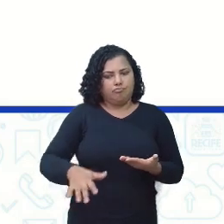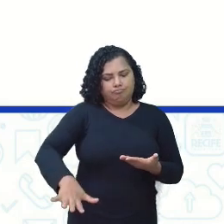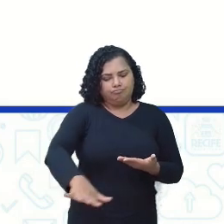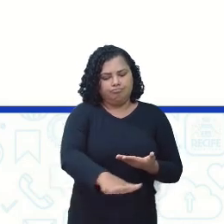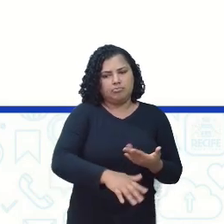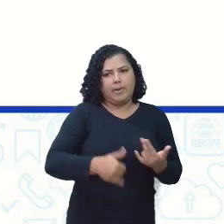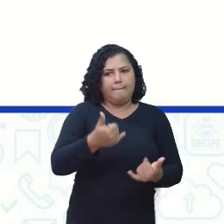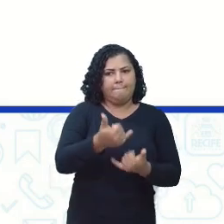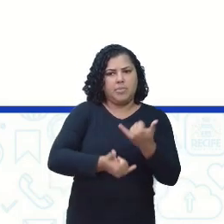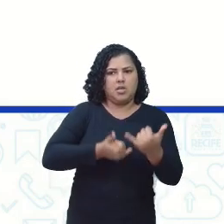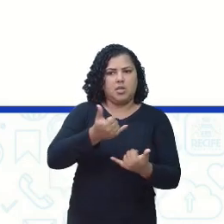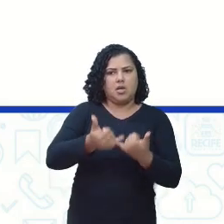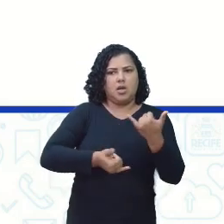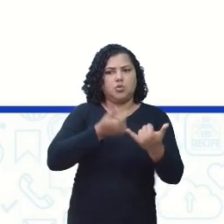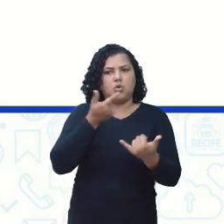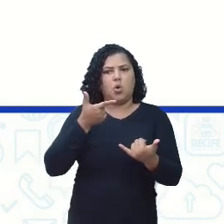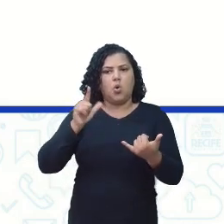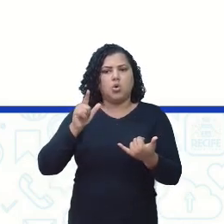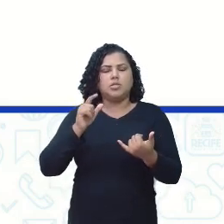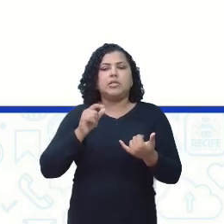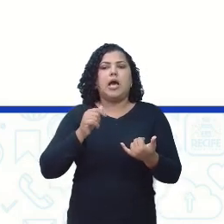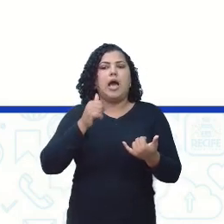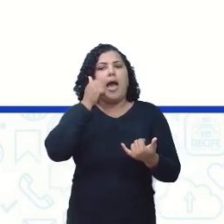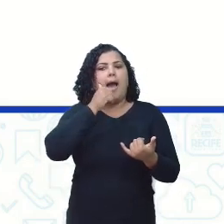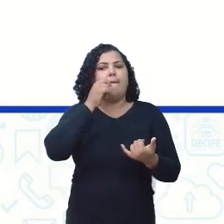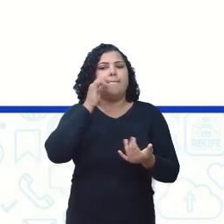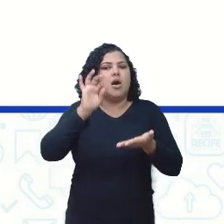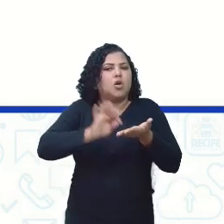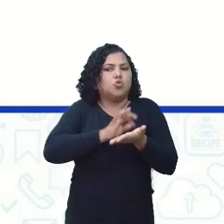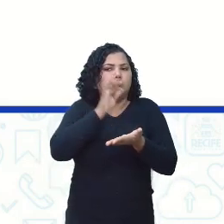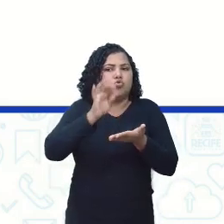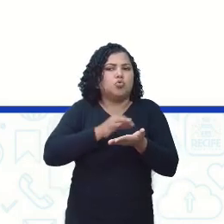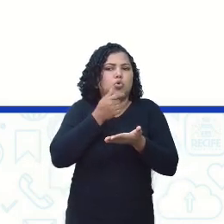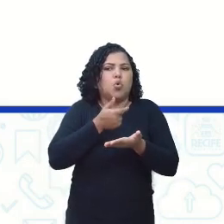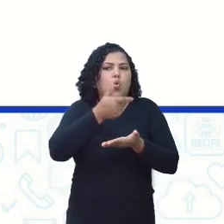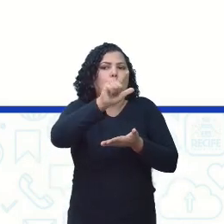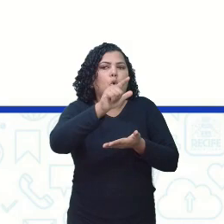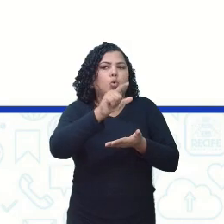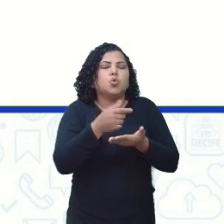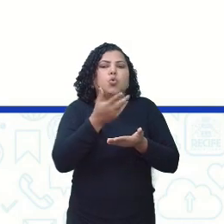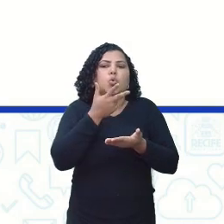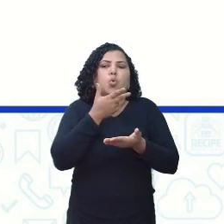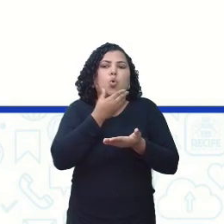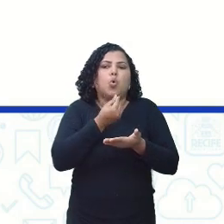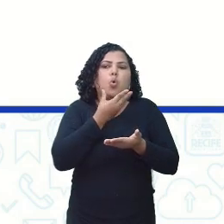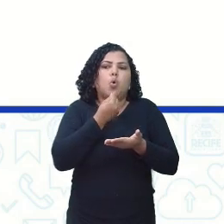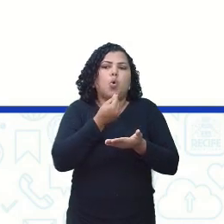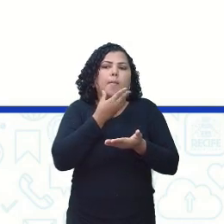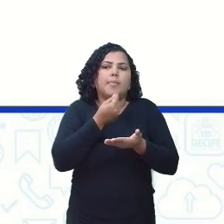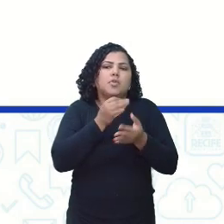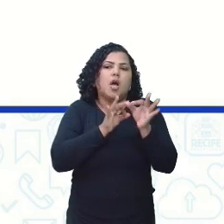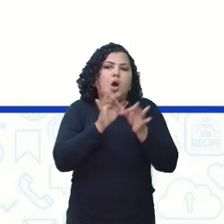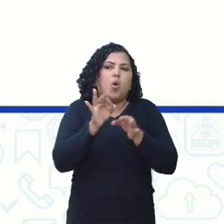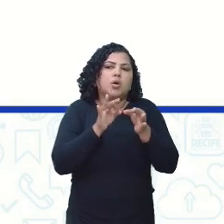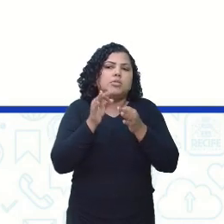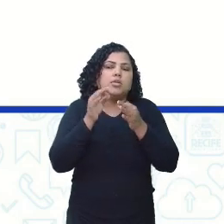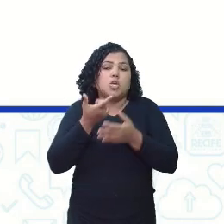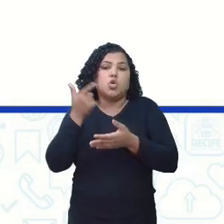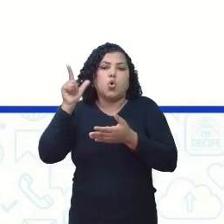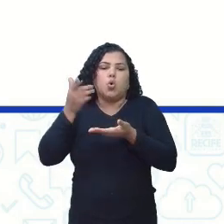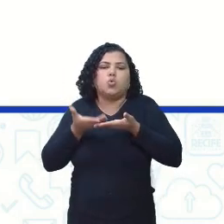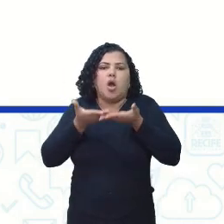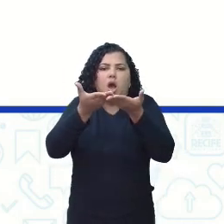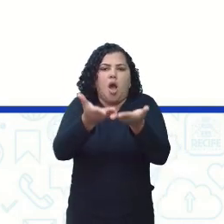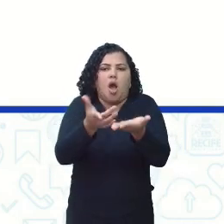umas brincando, enquanto a mãe trabalha e acompanha sua senhora, e aí nós temos um outro sujeito que vem aqui para servir água.